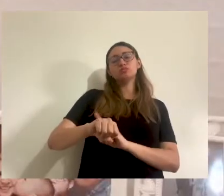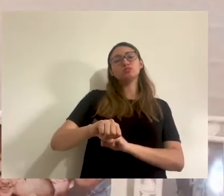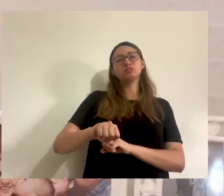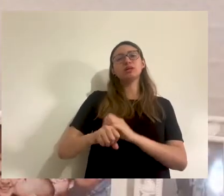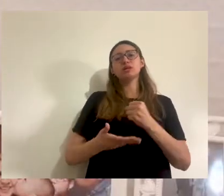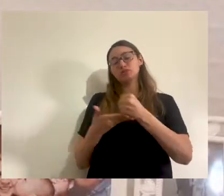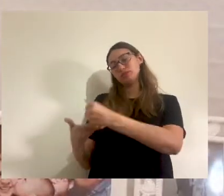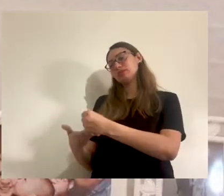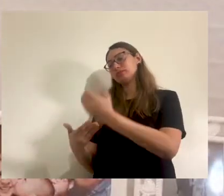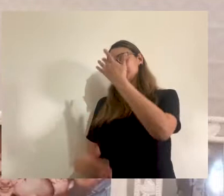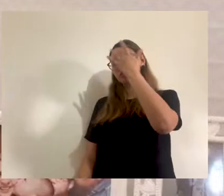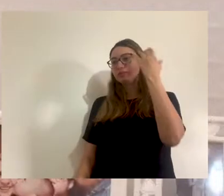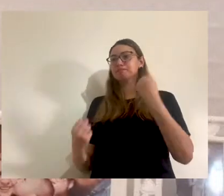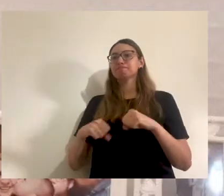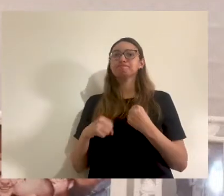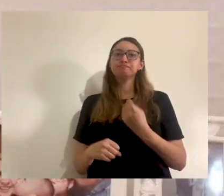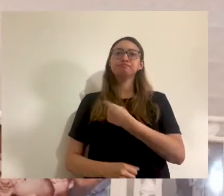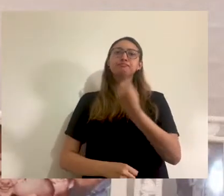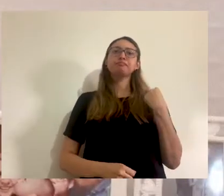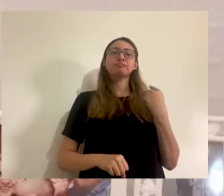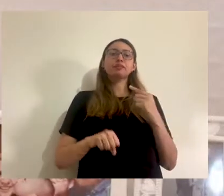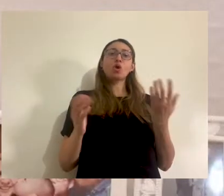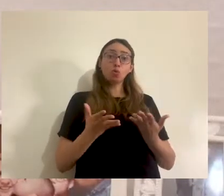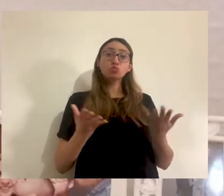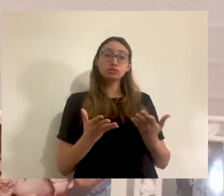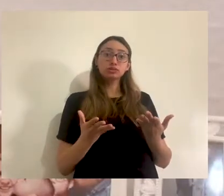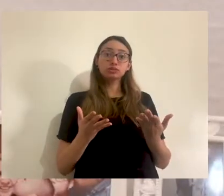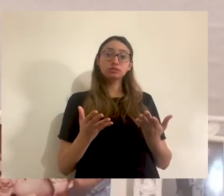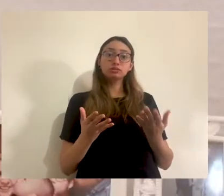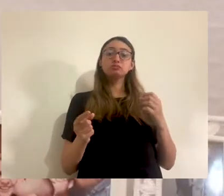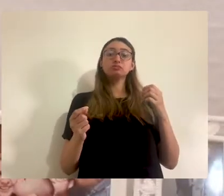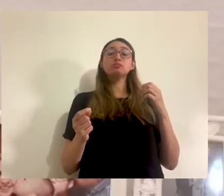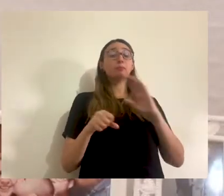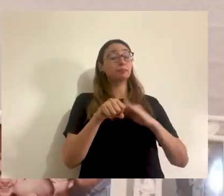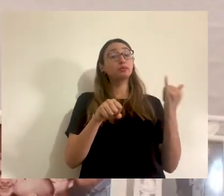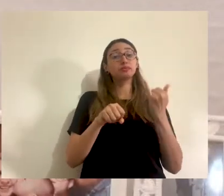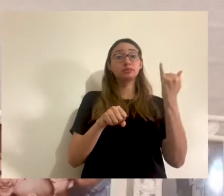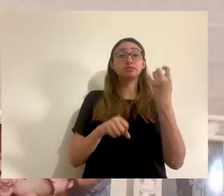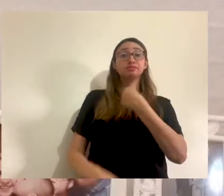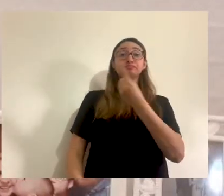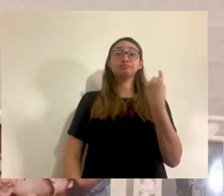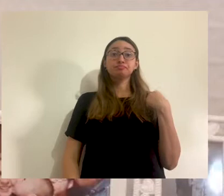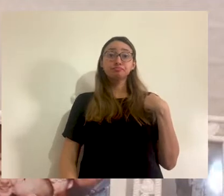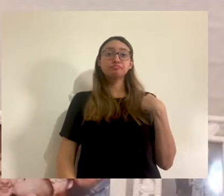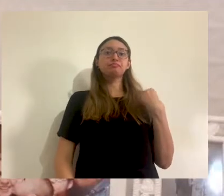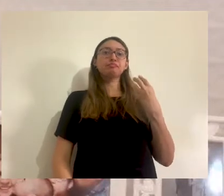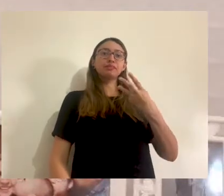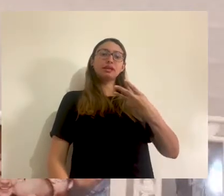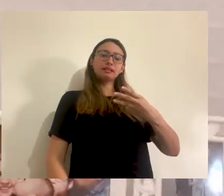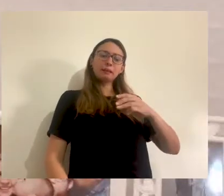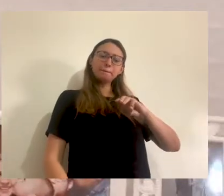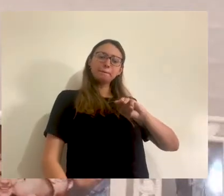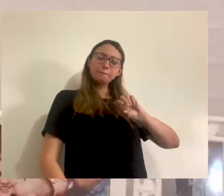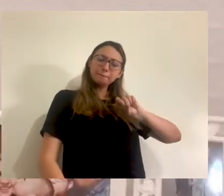que precisam de nós. Hoje é um tempo propício para isso. Nós estamos vendo que cerca de 3 bilhões de